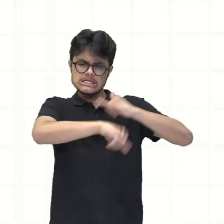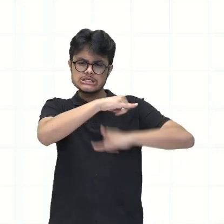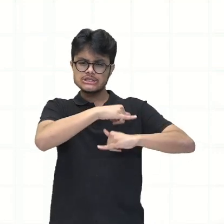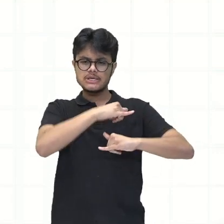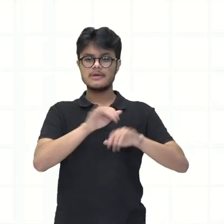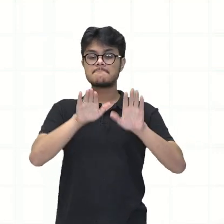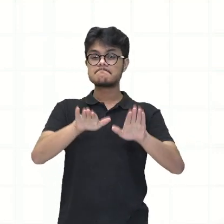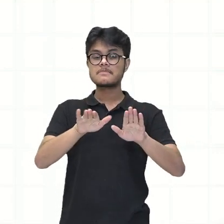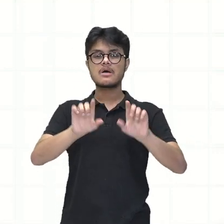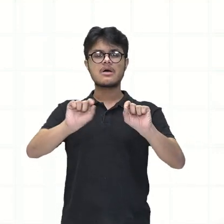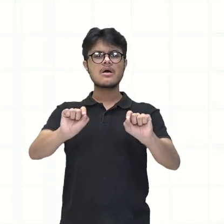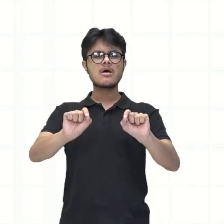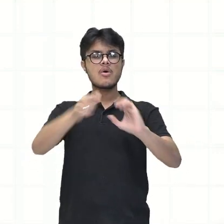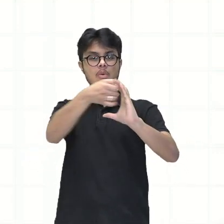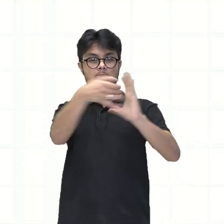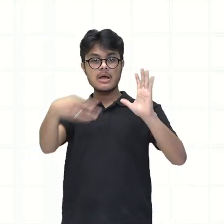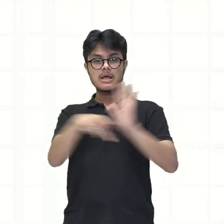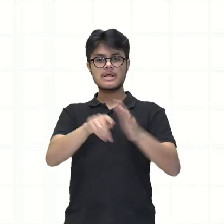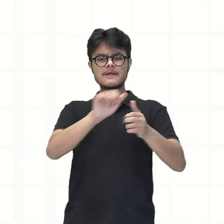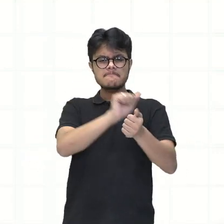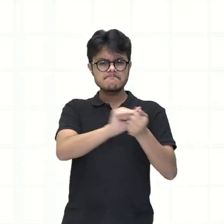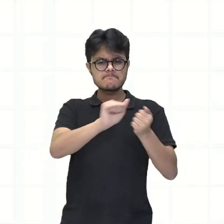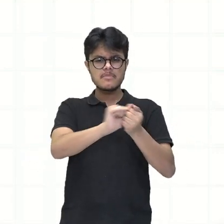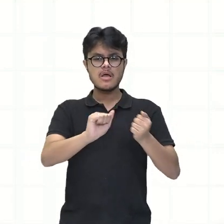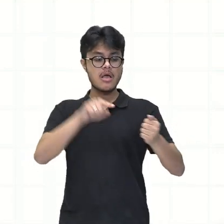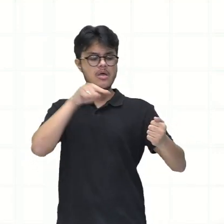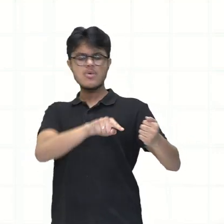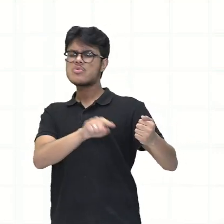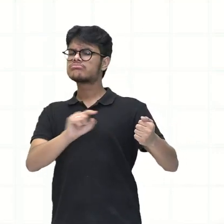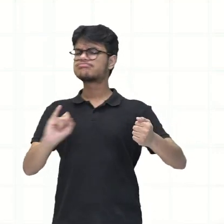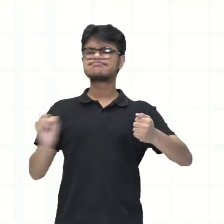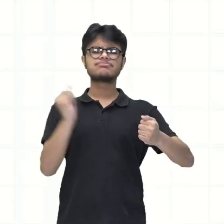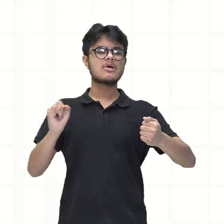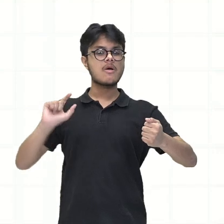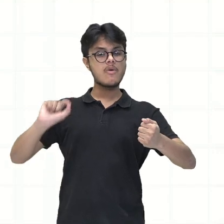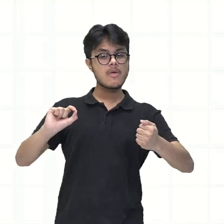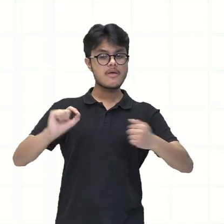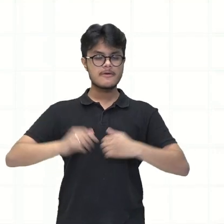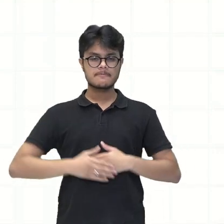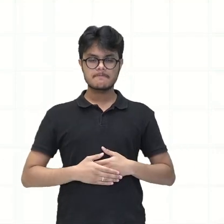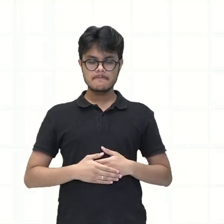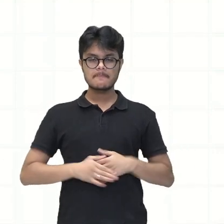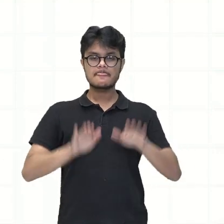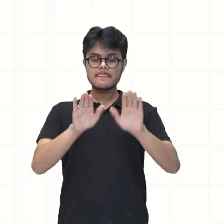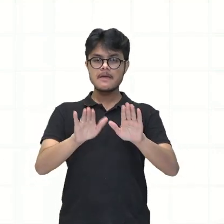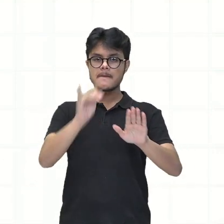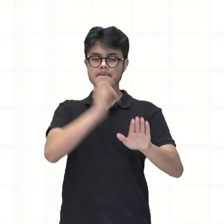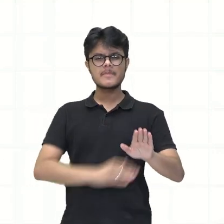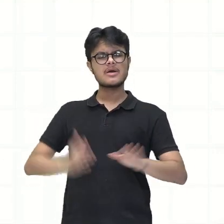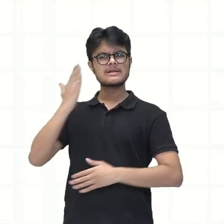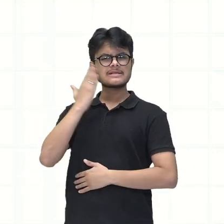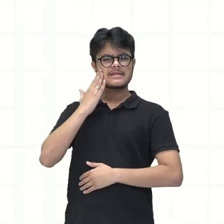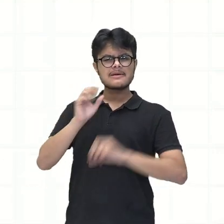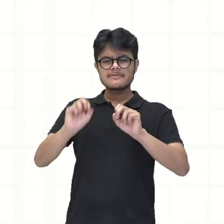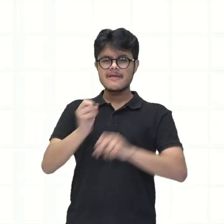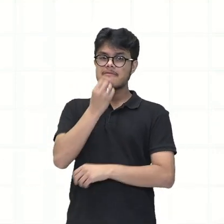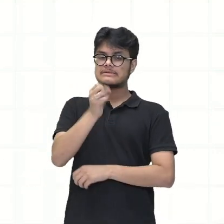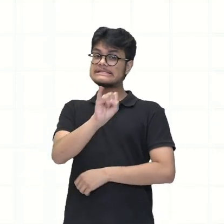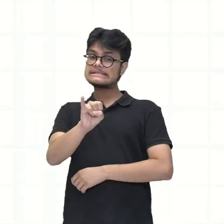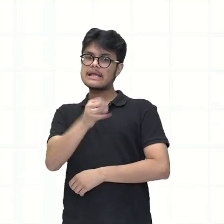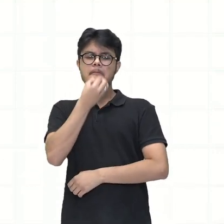uma característica importante do carvão mineral, que para a gente saber se ele tem uma